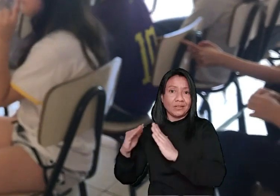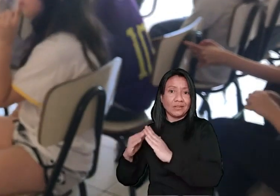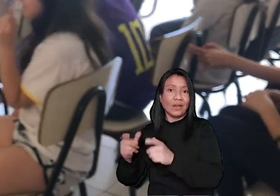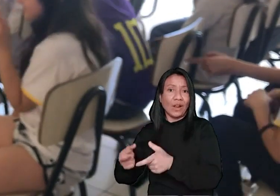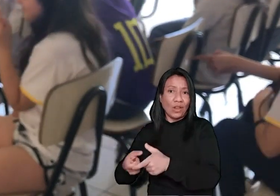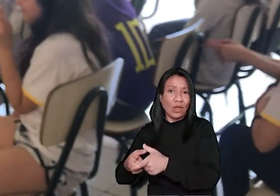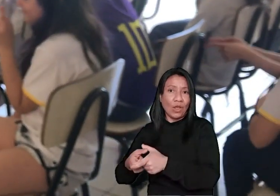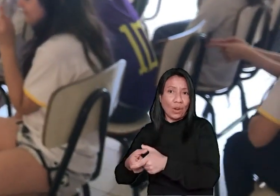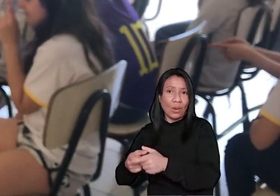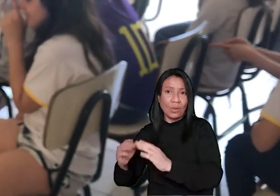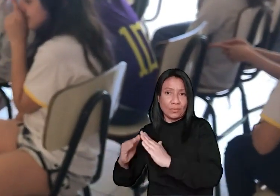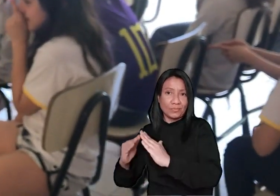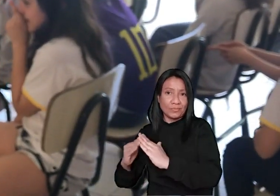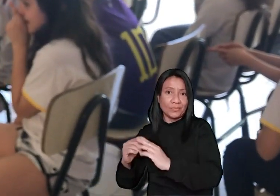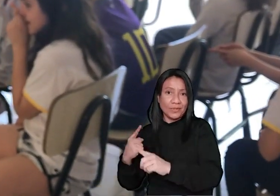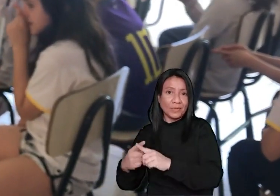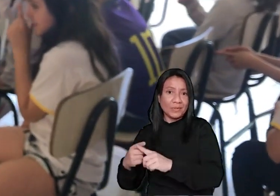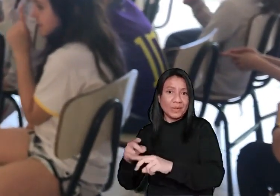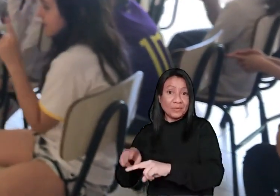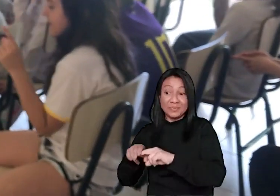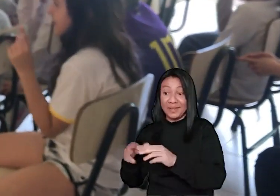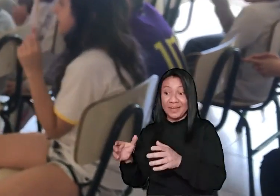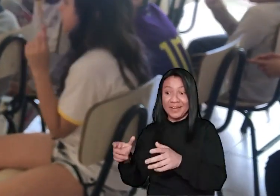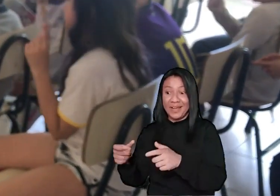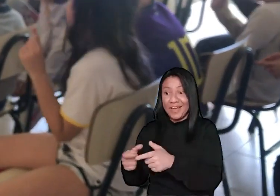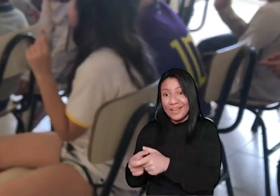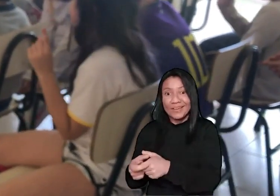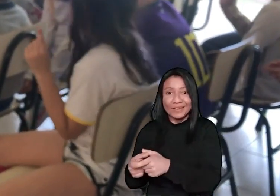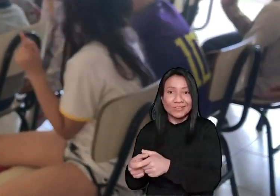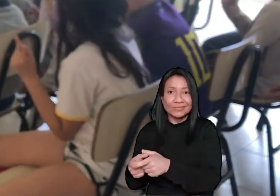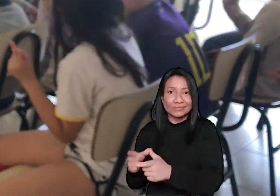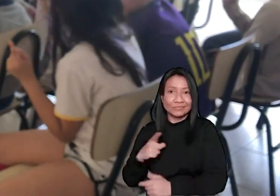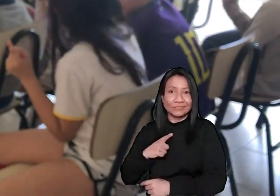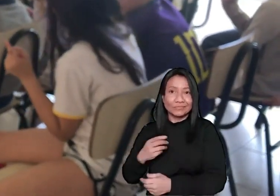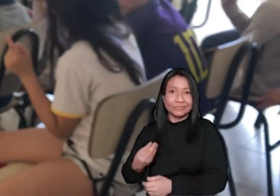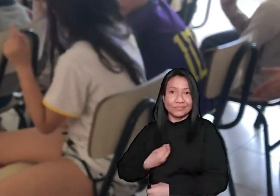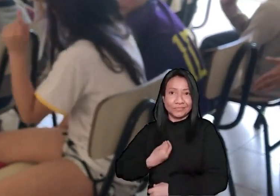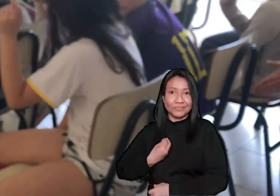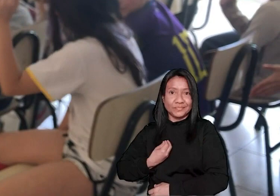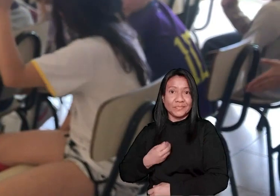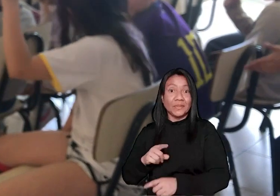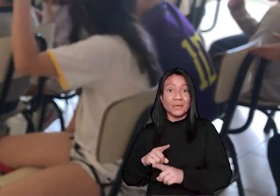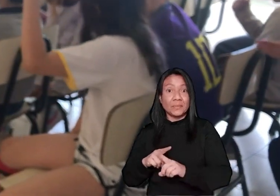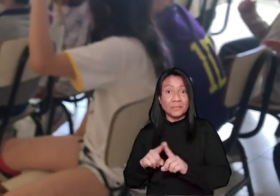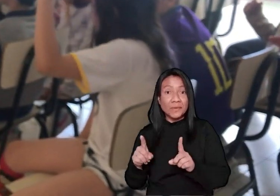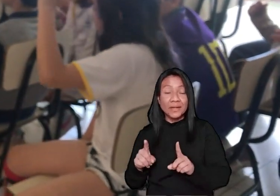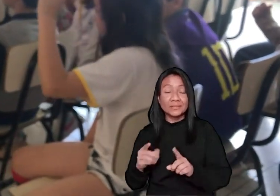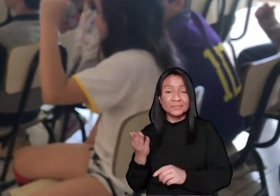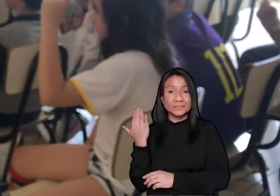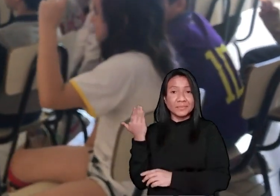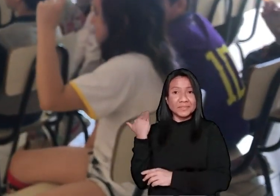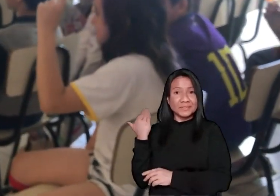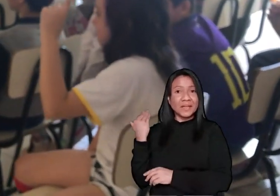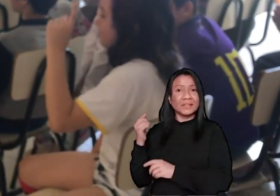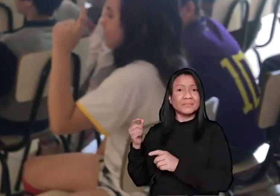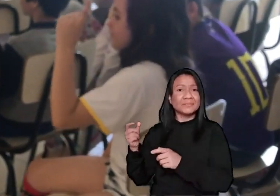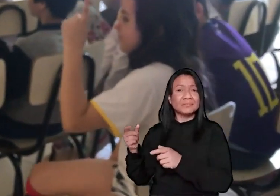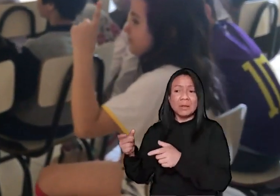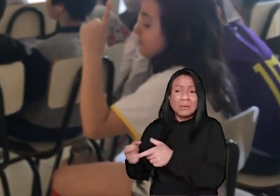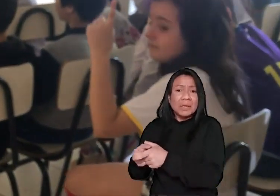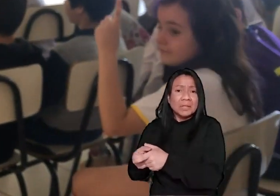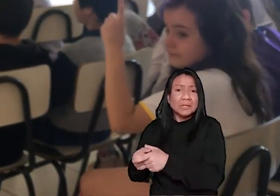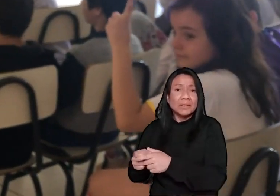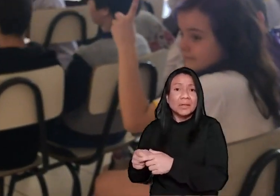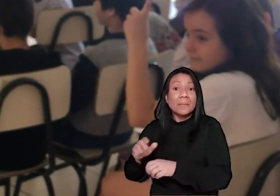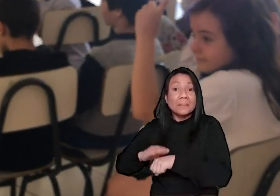E as comunidades, ele foi criando várias capelas no interior, porque daí ficava mais fácil para as comunidades se reunirem,